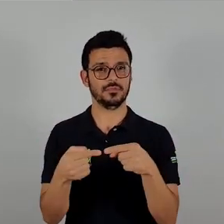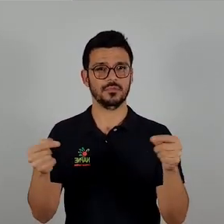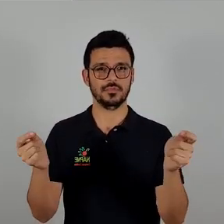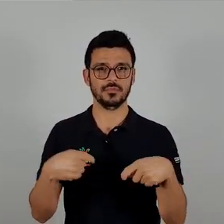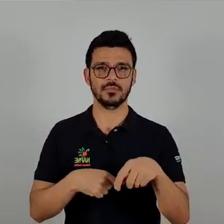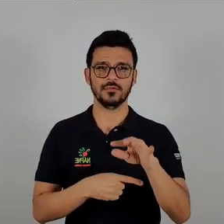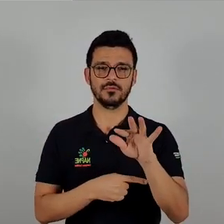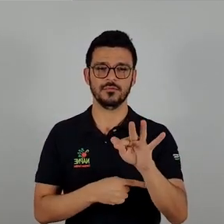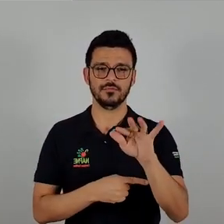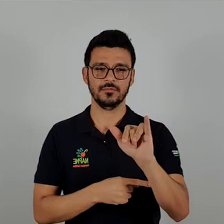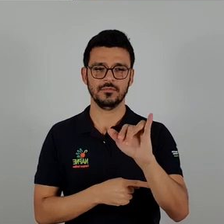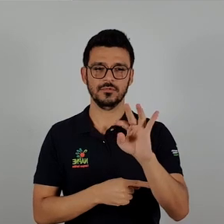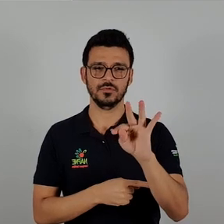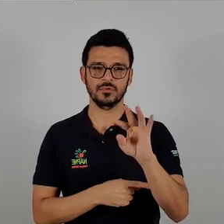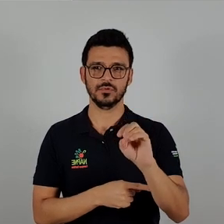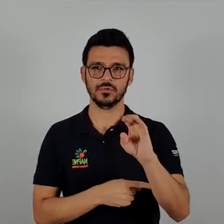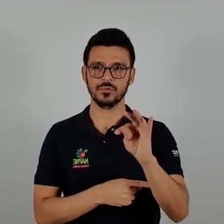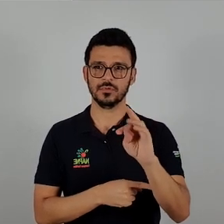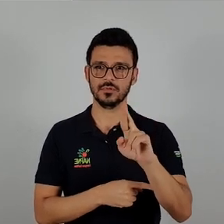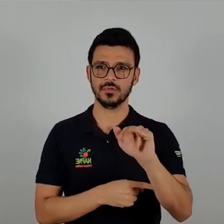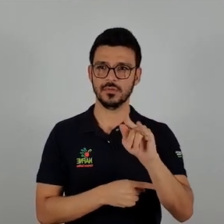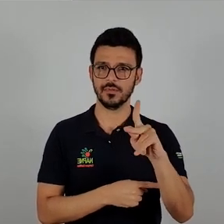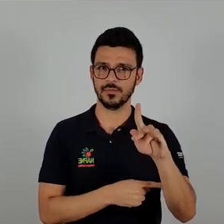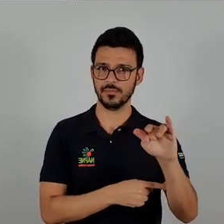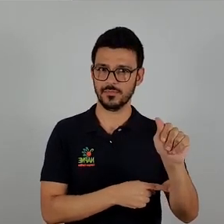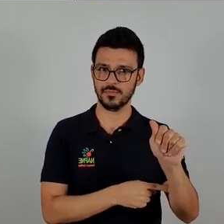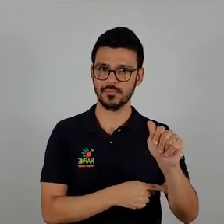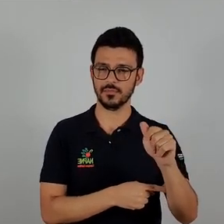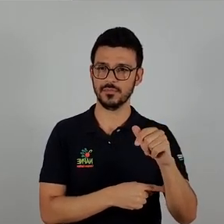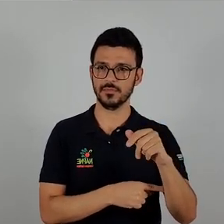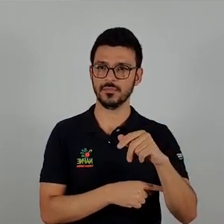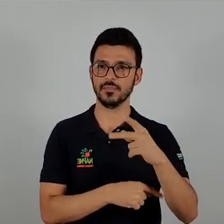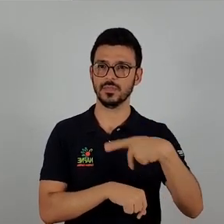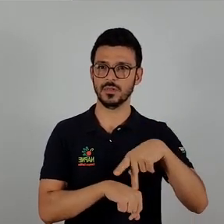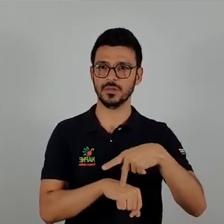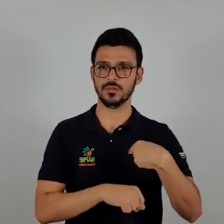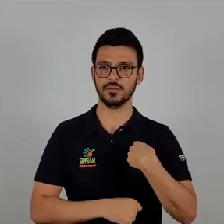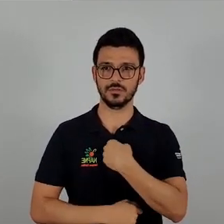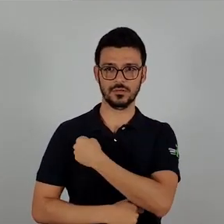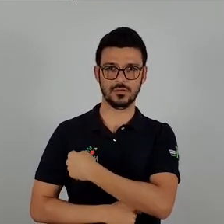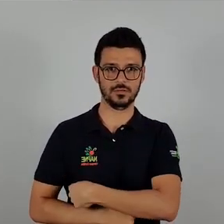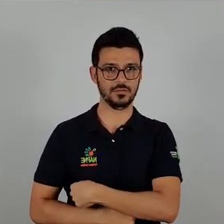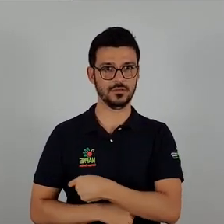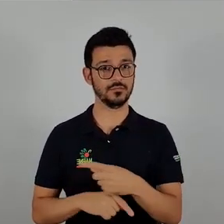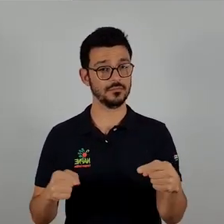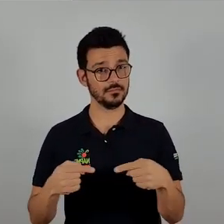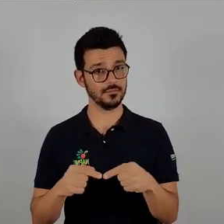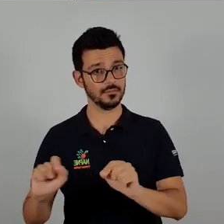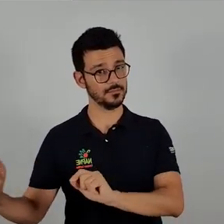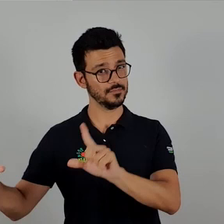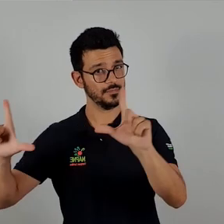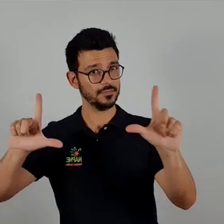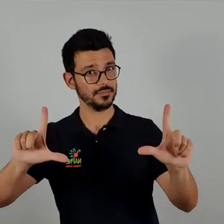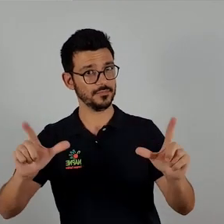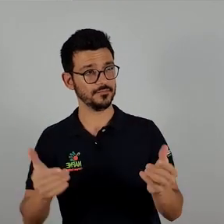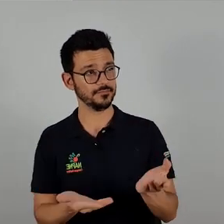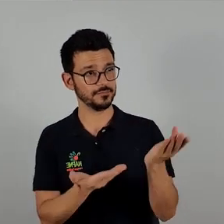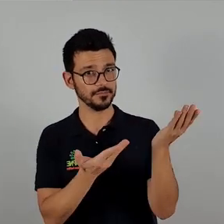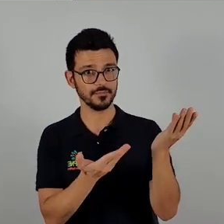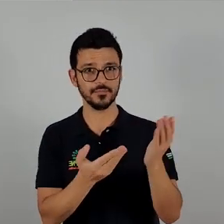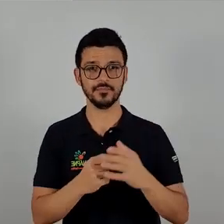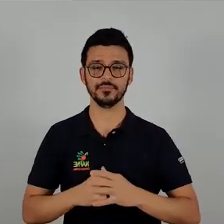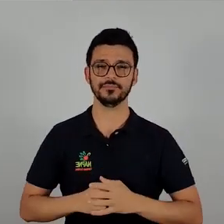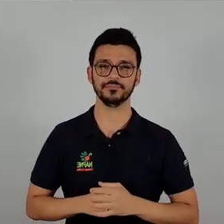aí, resumida, muitas vezes dentro de um frasco de um medicamento. Então, aqui você olha e diz,